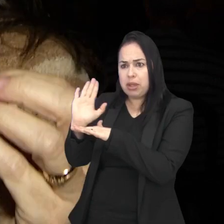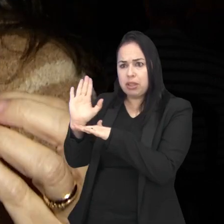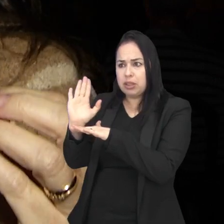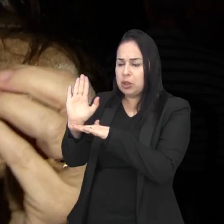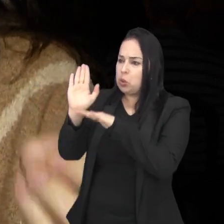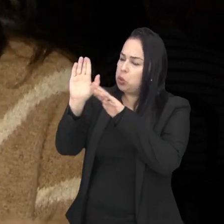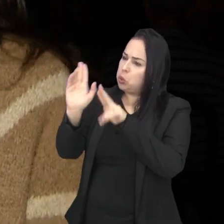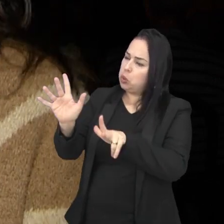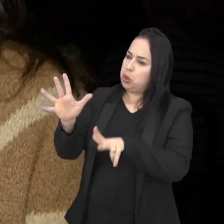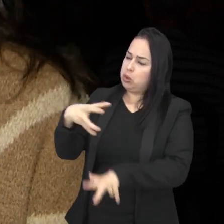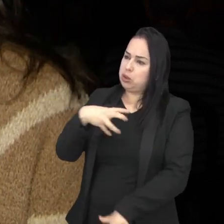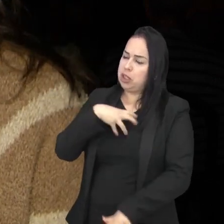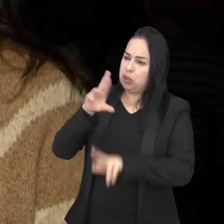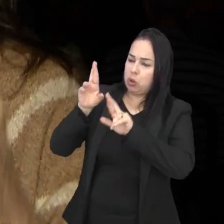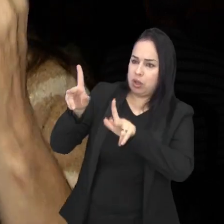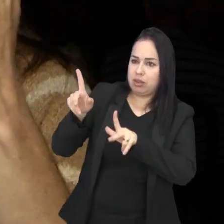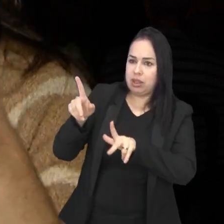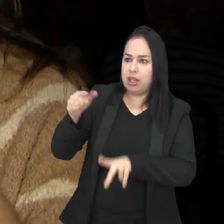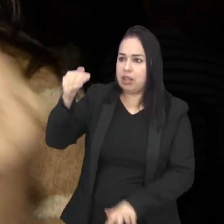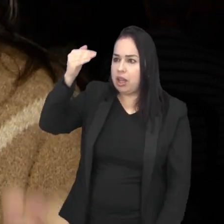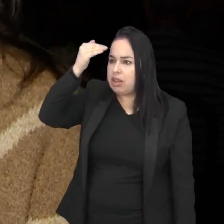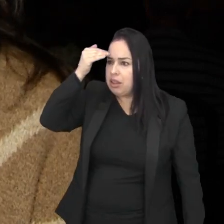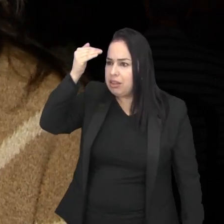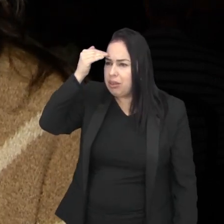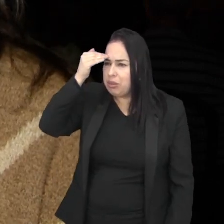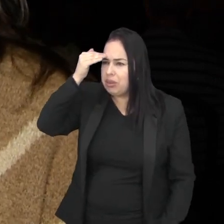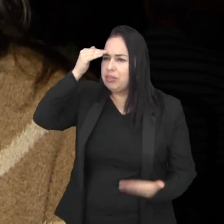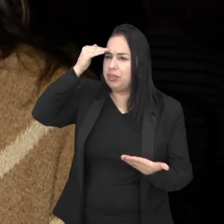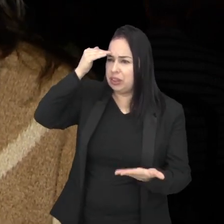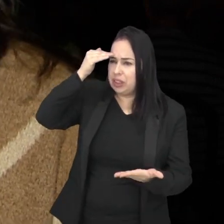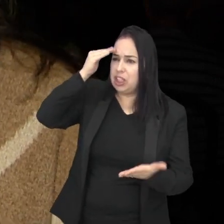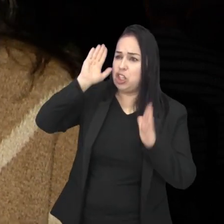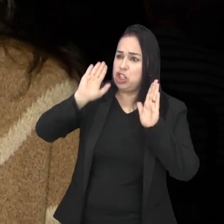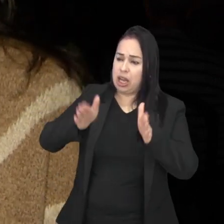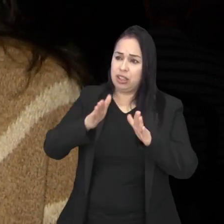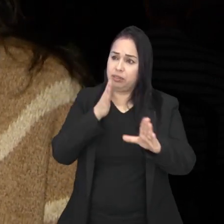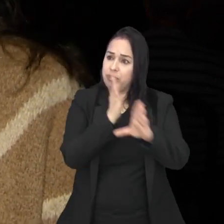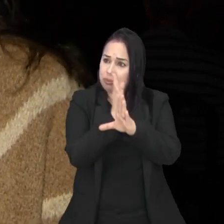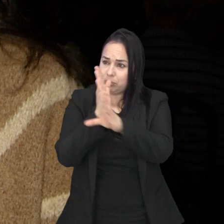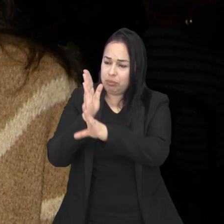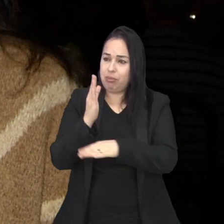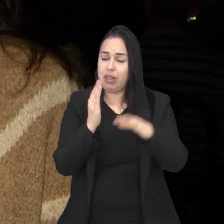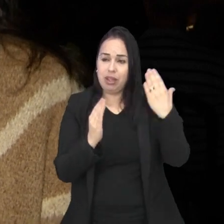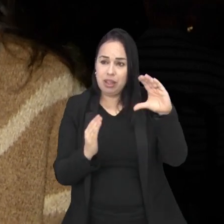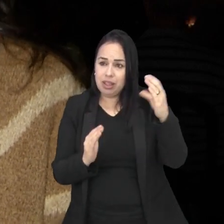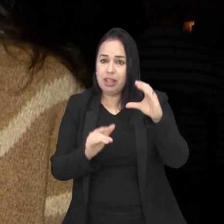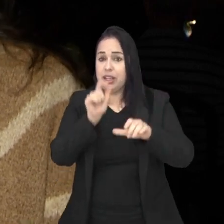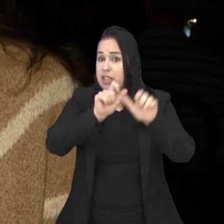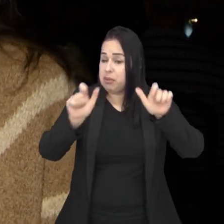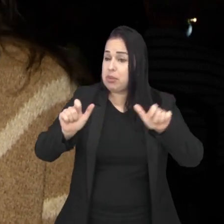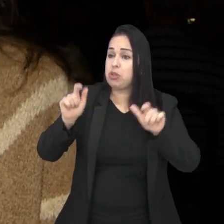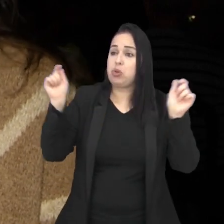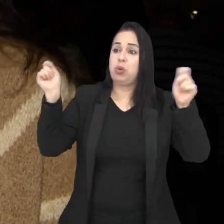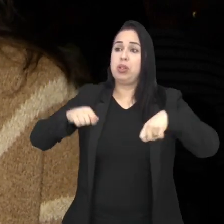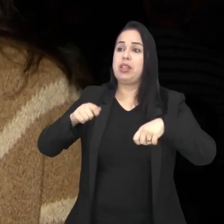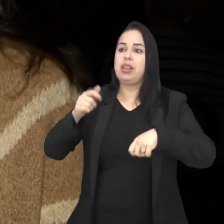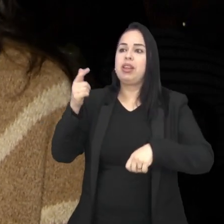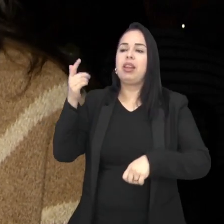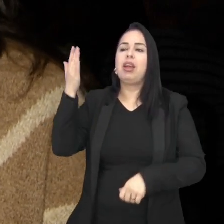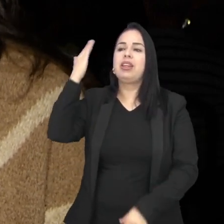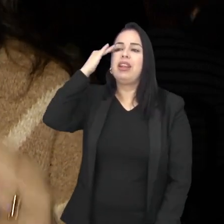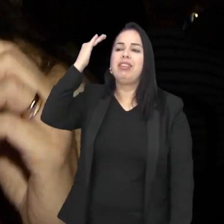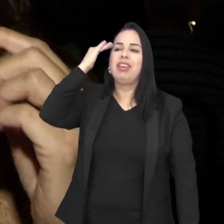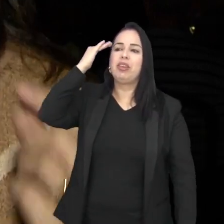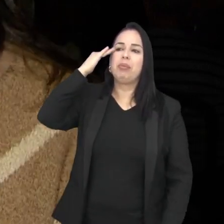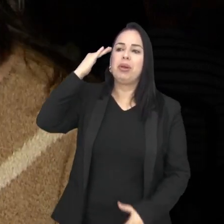de um jeito novo, entender o que é apenas ficção, o que já é um conhecimento que a humanidade conseguiu adquirir